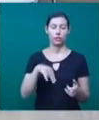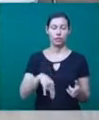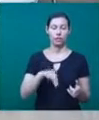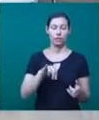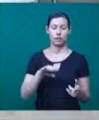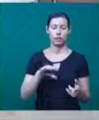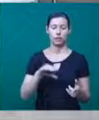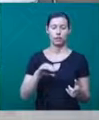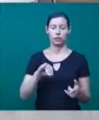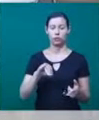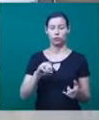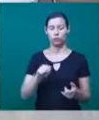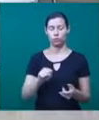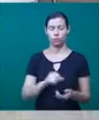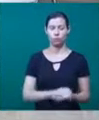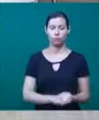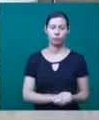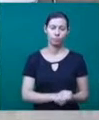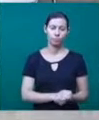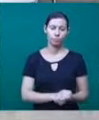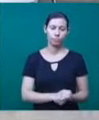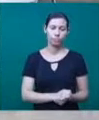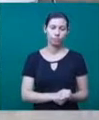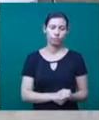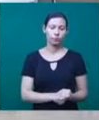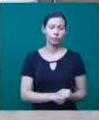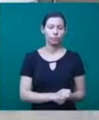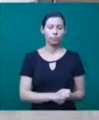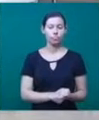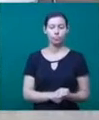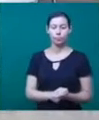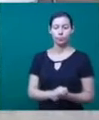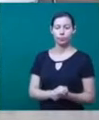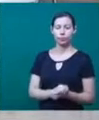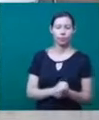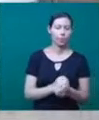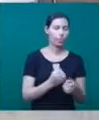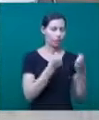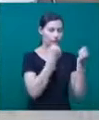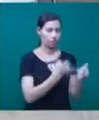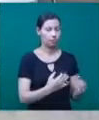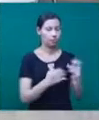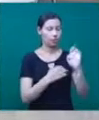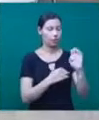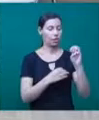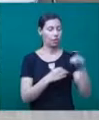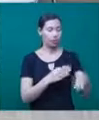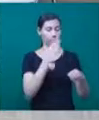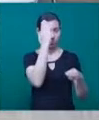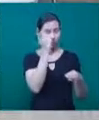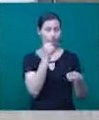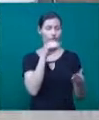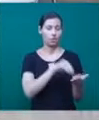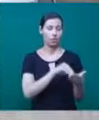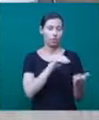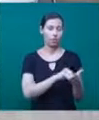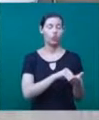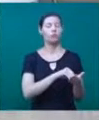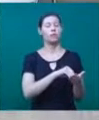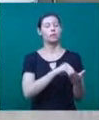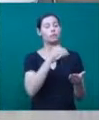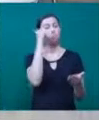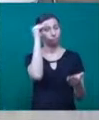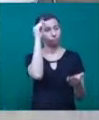esclerose múltipla, a gente sabe que ainda falta muita informação, conhecimento às famílias brasileiras. O que a gente pode falar em relação a